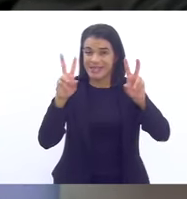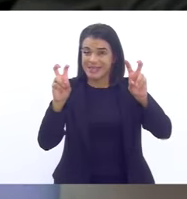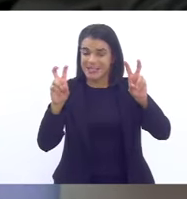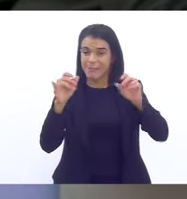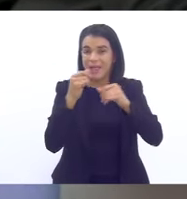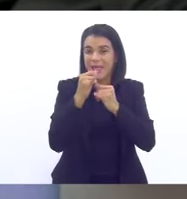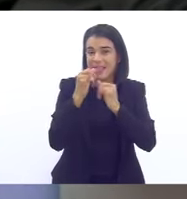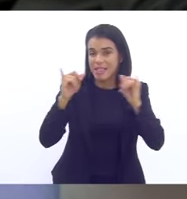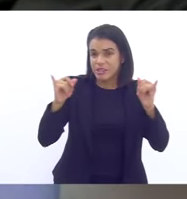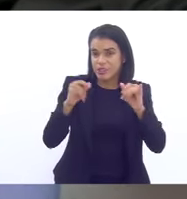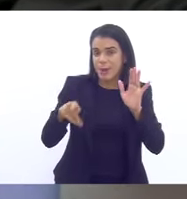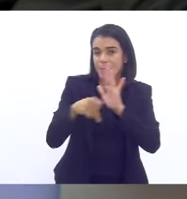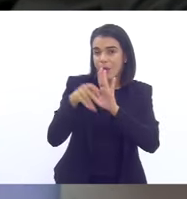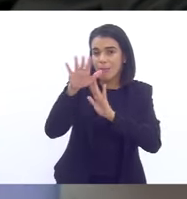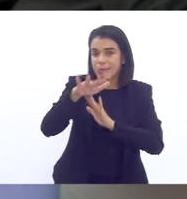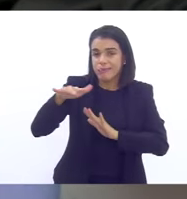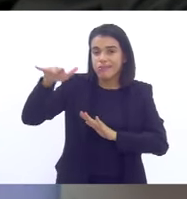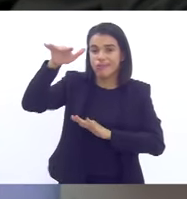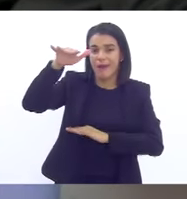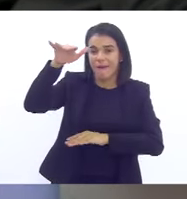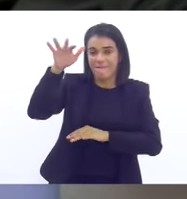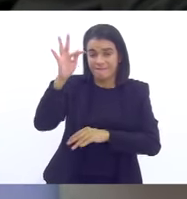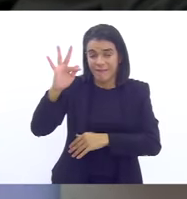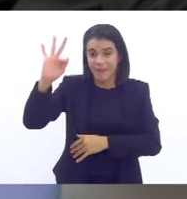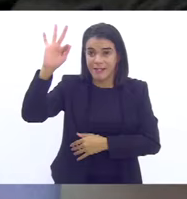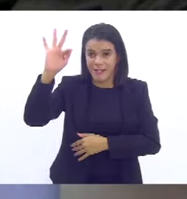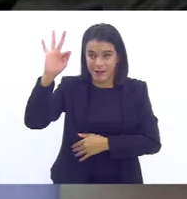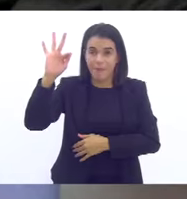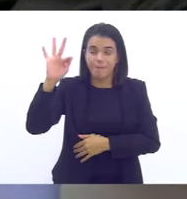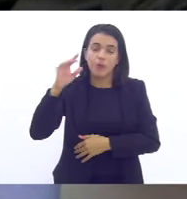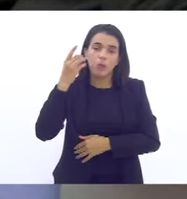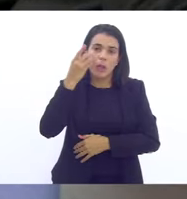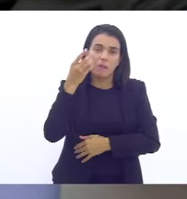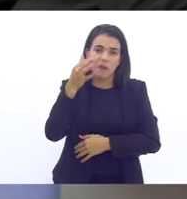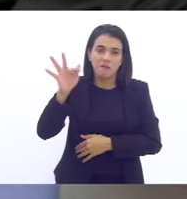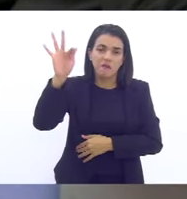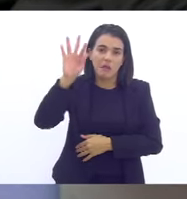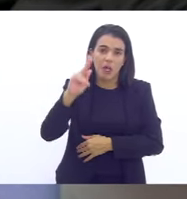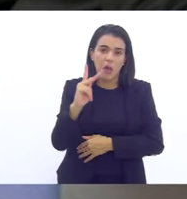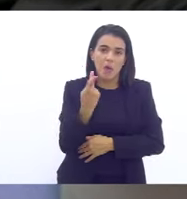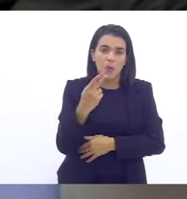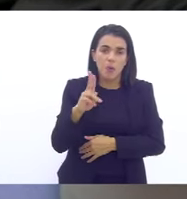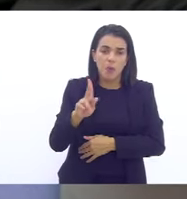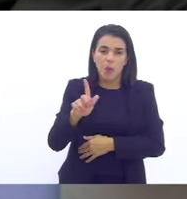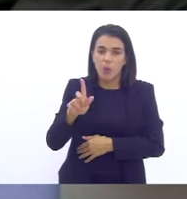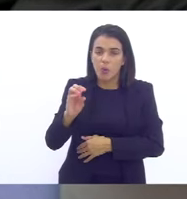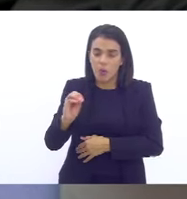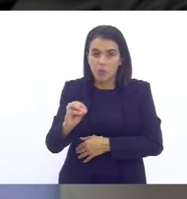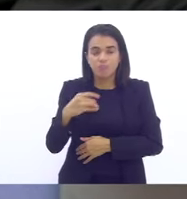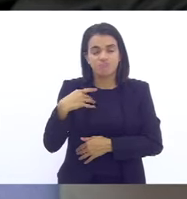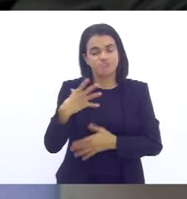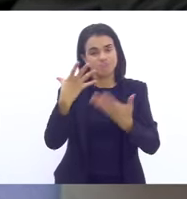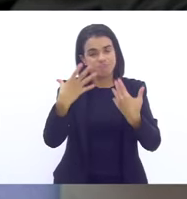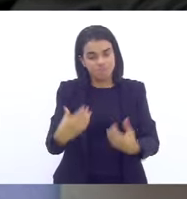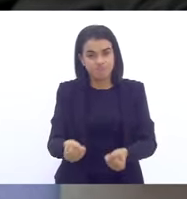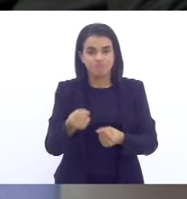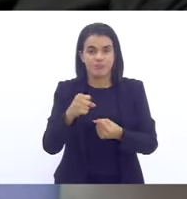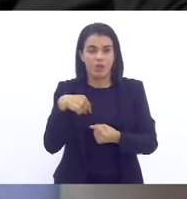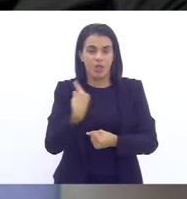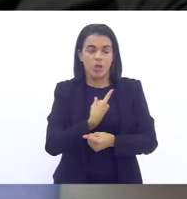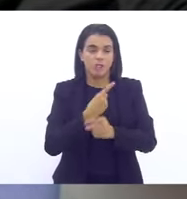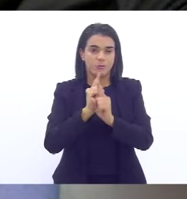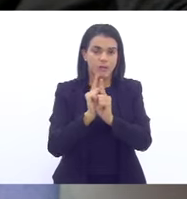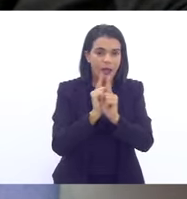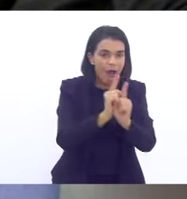esfera federal, o governador Cláudio Castro, o secretário Hugo Leal, não se furtaram de tratar o tema e estamos acompanhando de perto